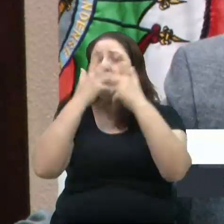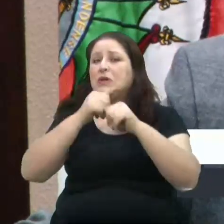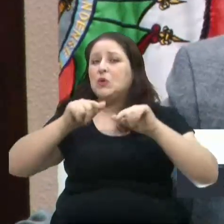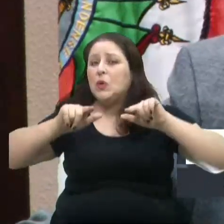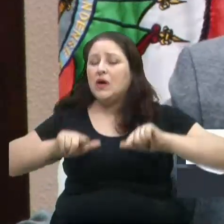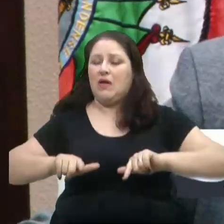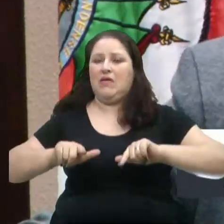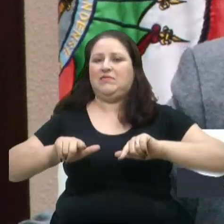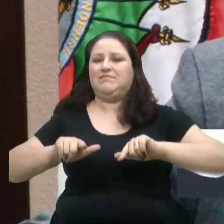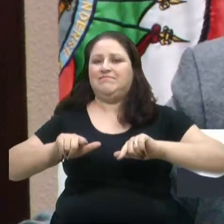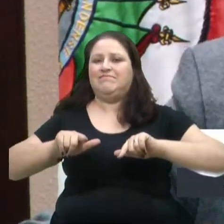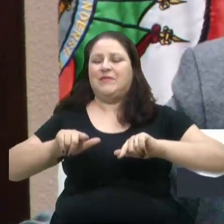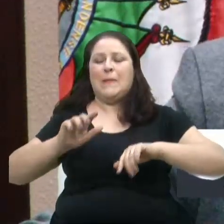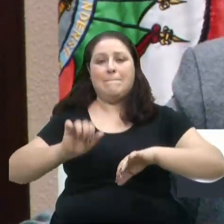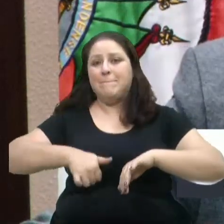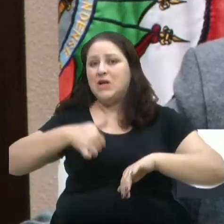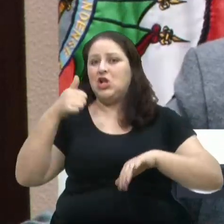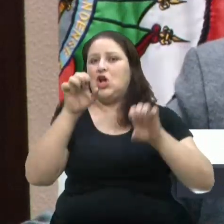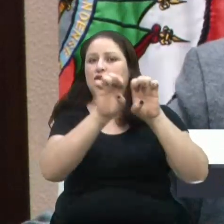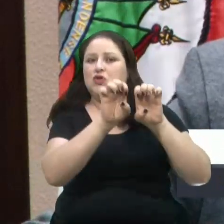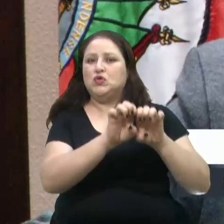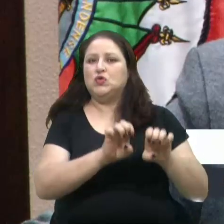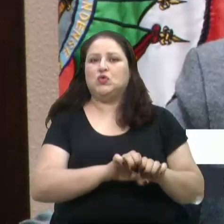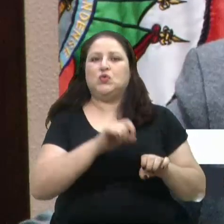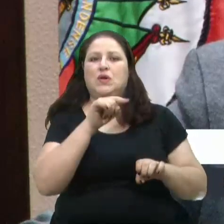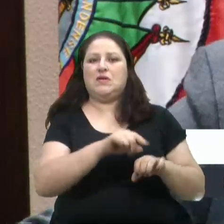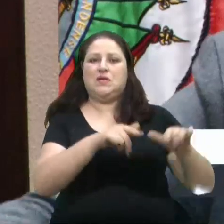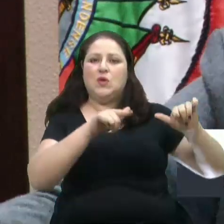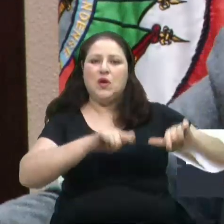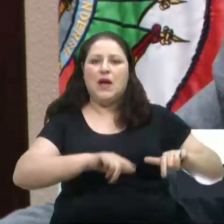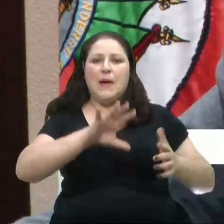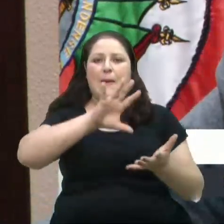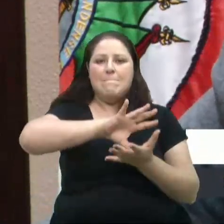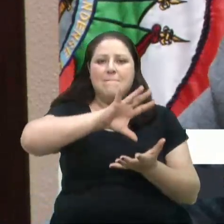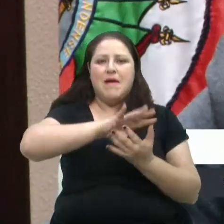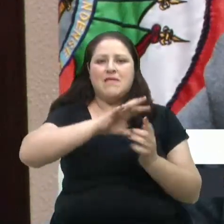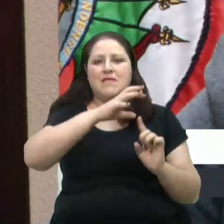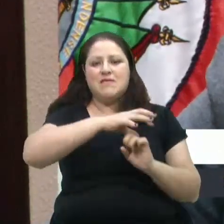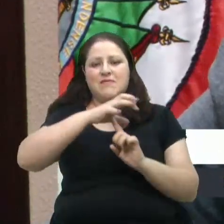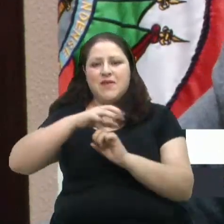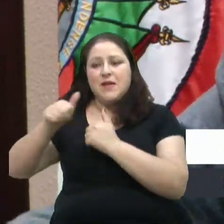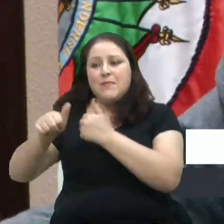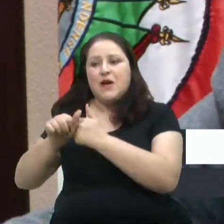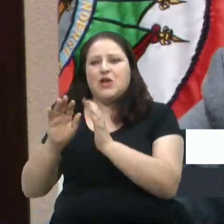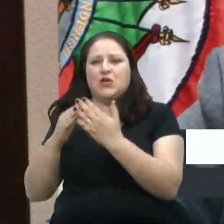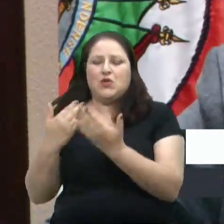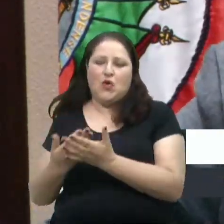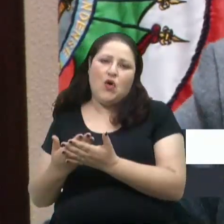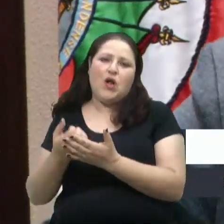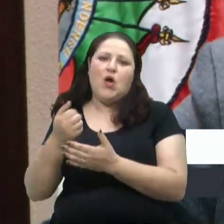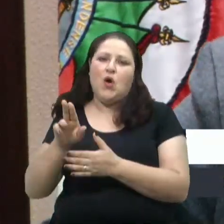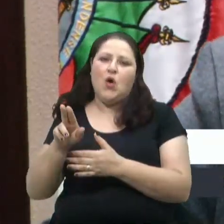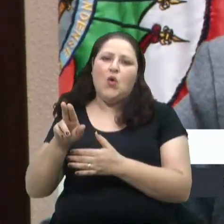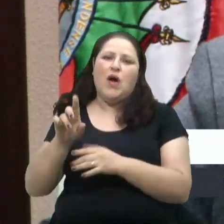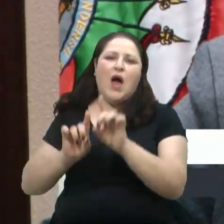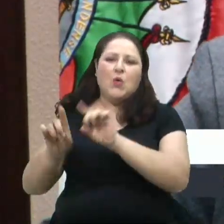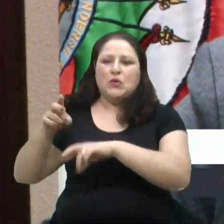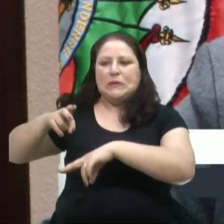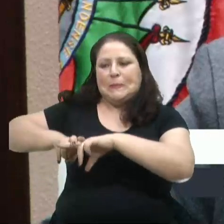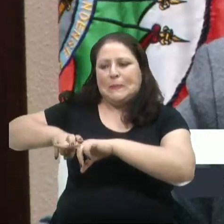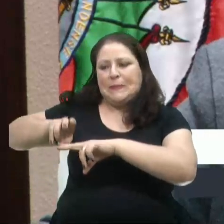uma melhora estrutura para para aquele lugar que são coisas simples né de fazer uns bancos alguns bancos estão